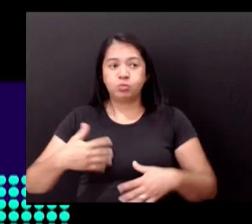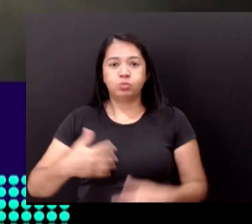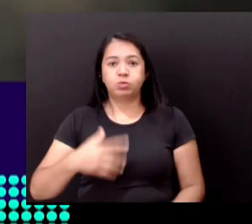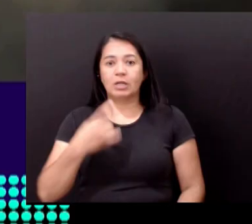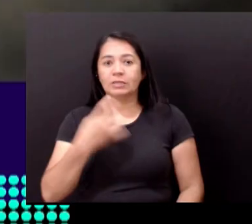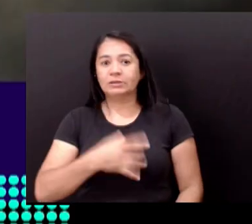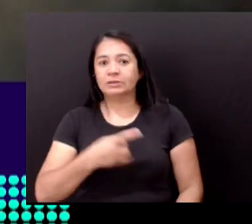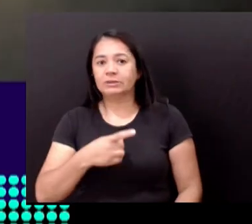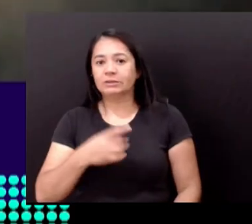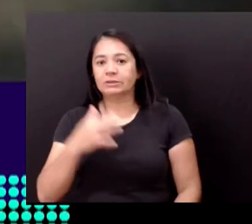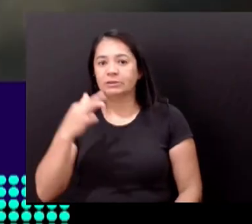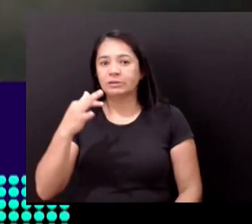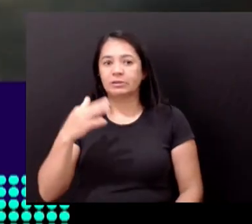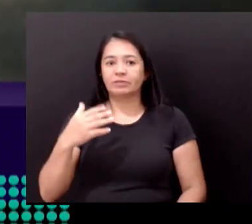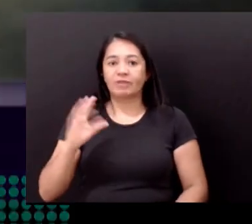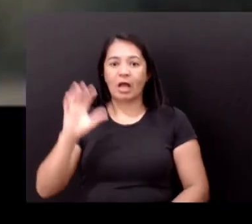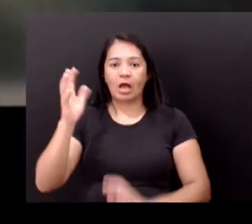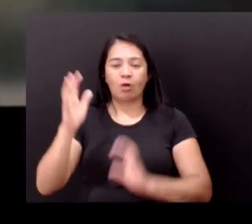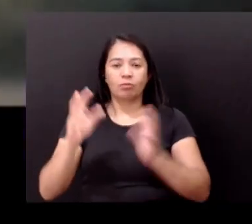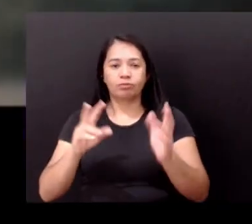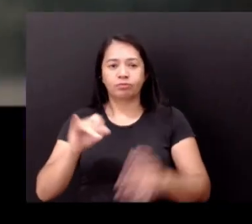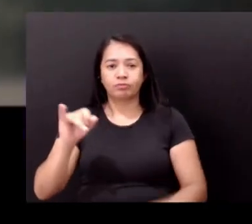presenciarão.